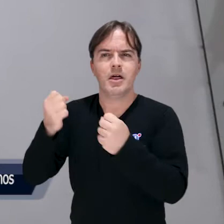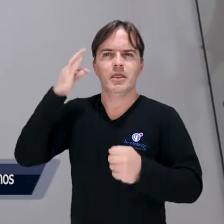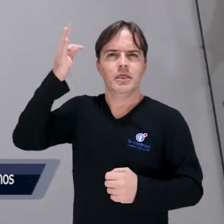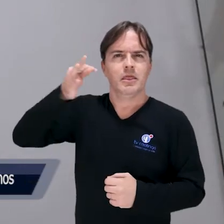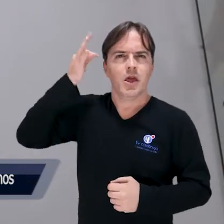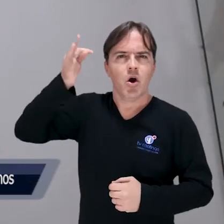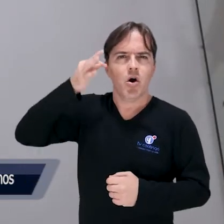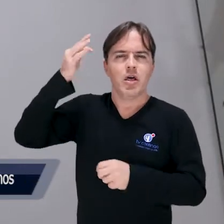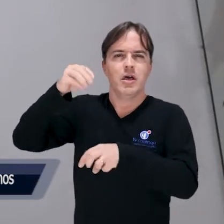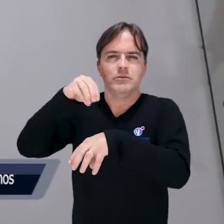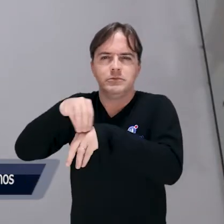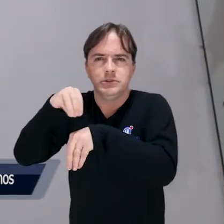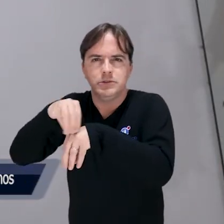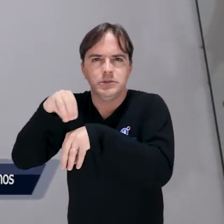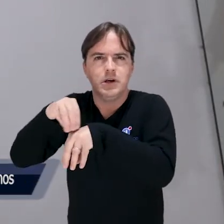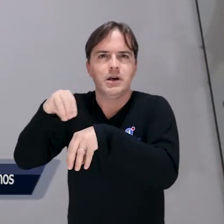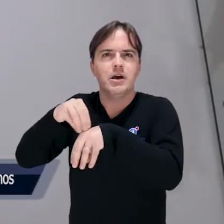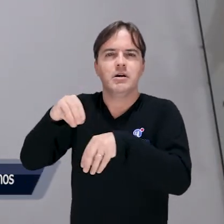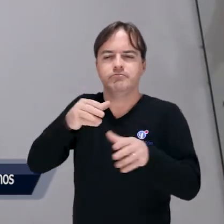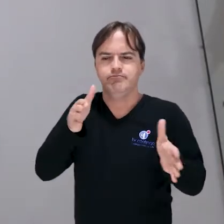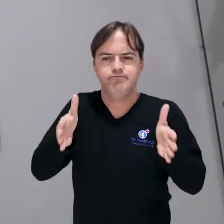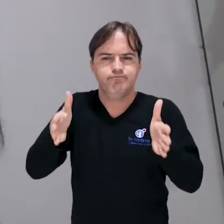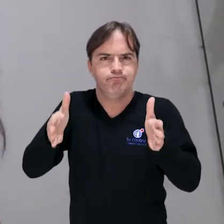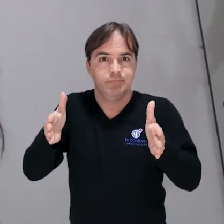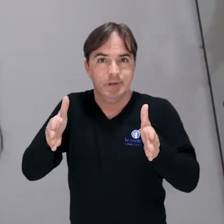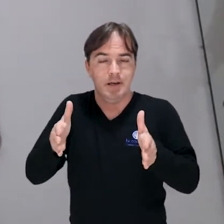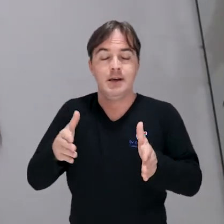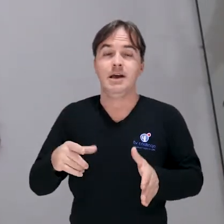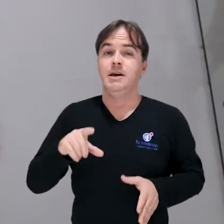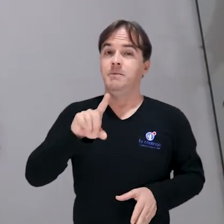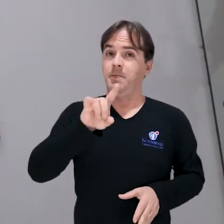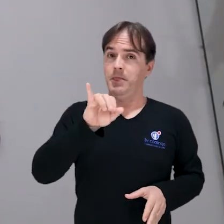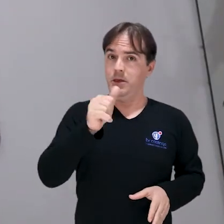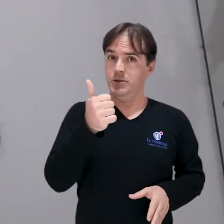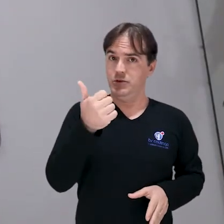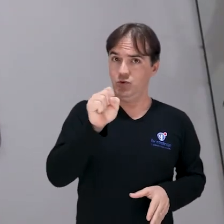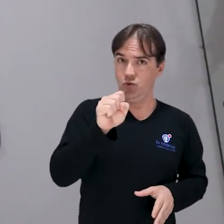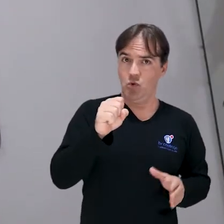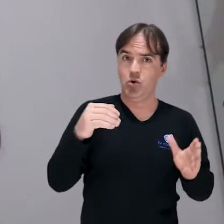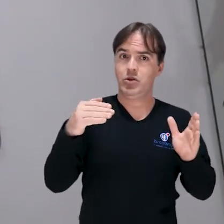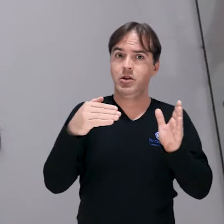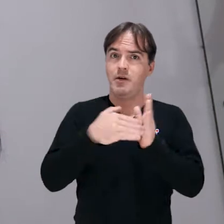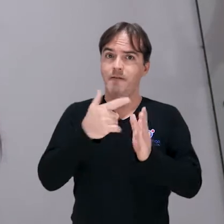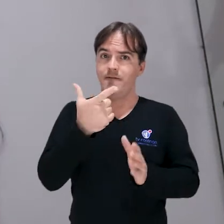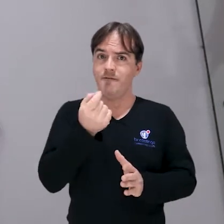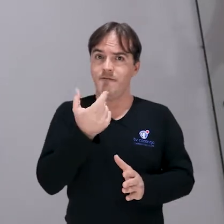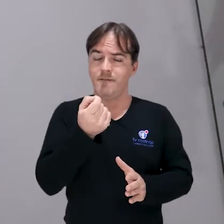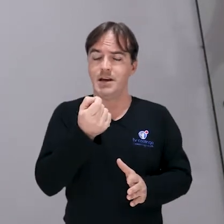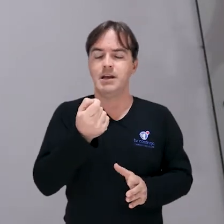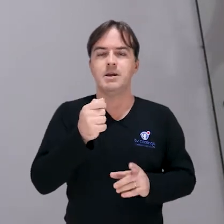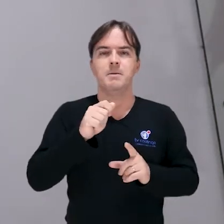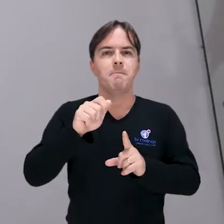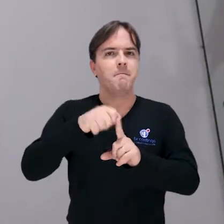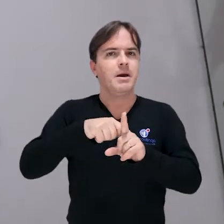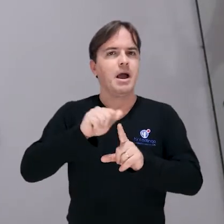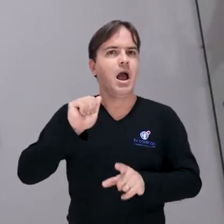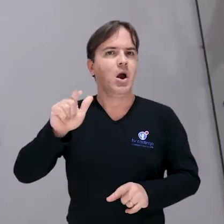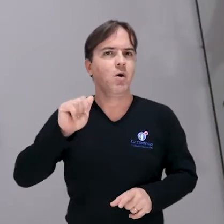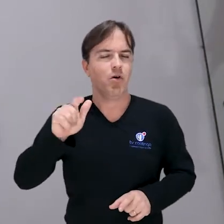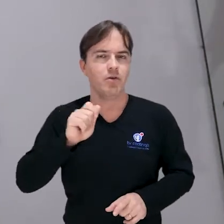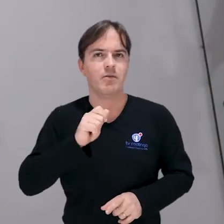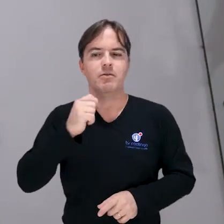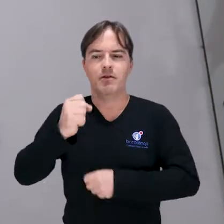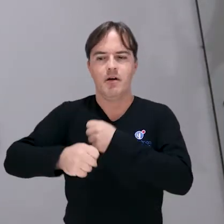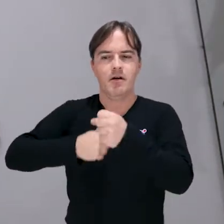Arqueológica Contemporânea, que vai acontecer de 18 a 20 de agosto de 2021. As inscrições estão